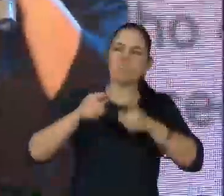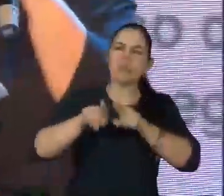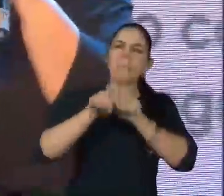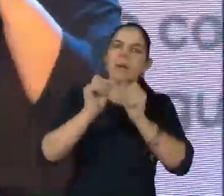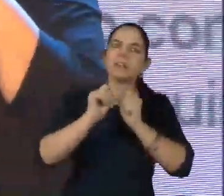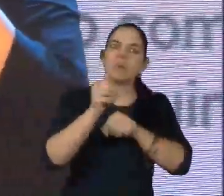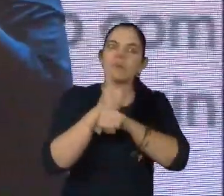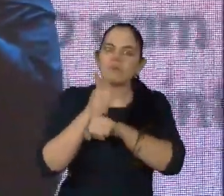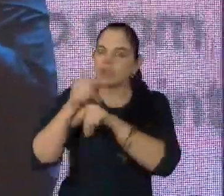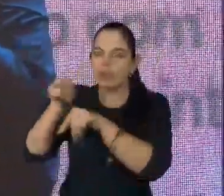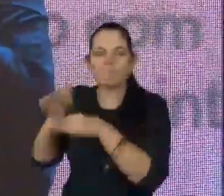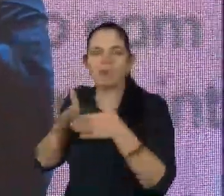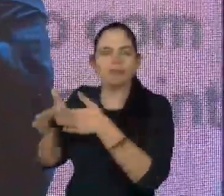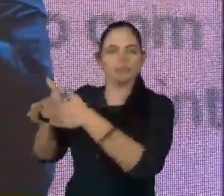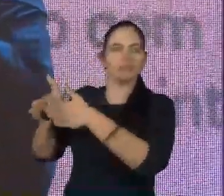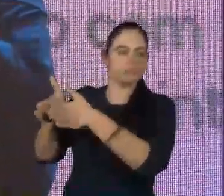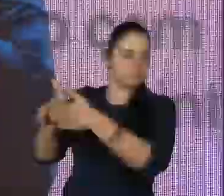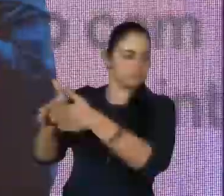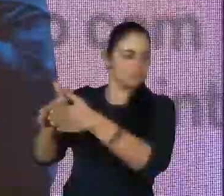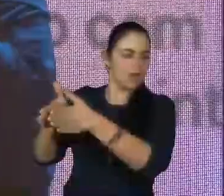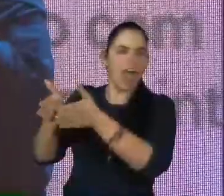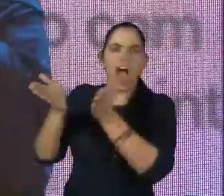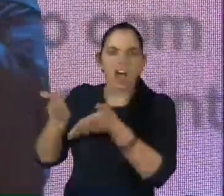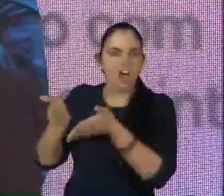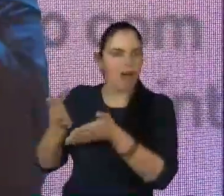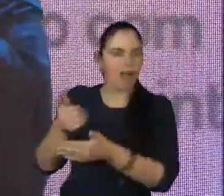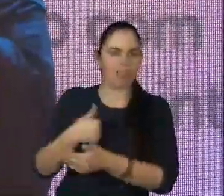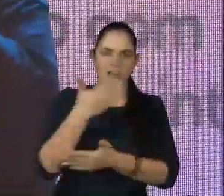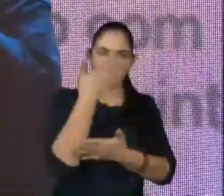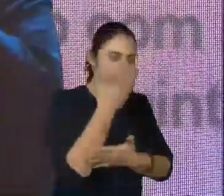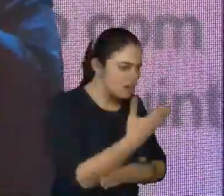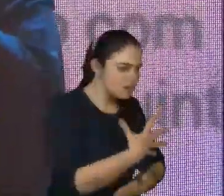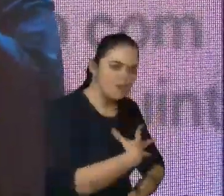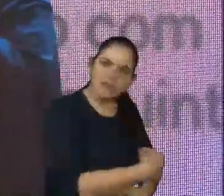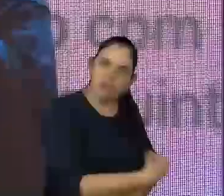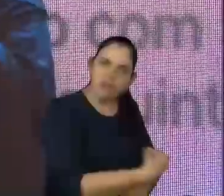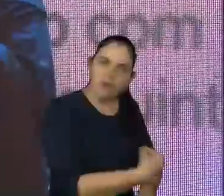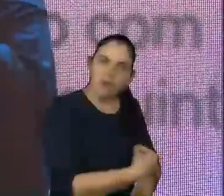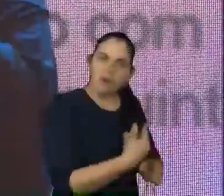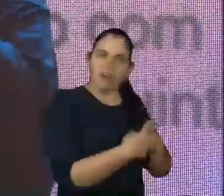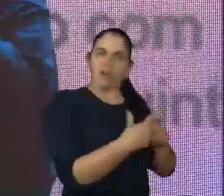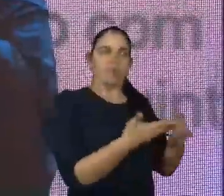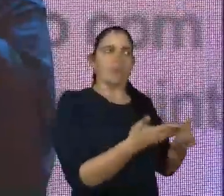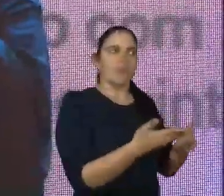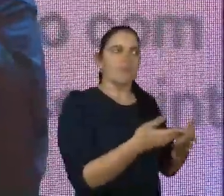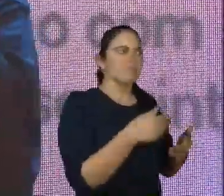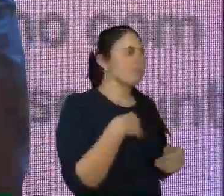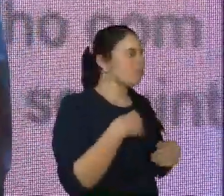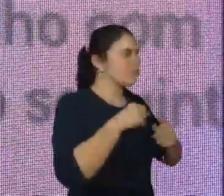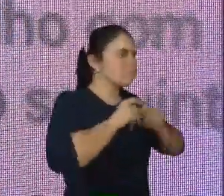tem um profissional que vai te conduzir. Fora disso, se popularizou essa palavra.